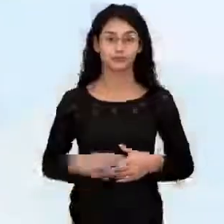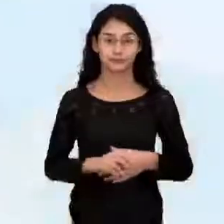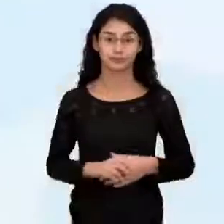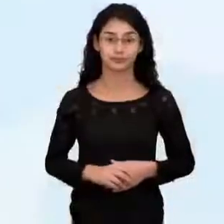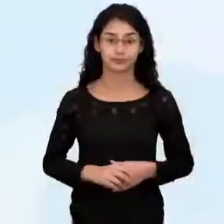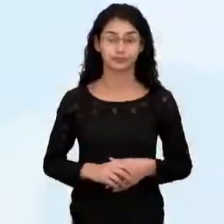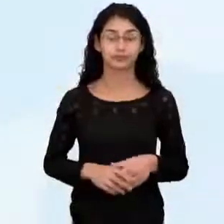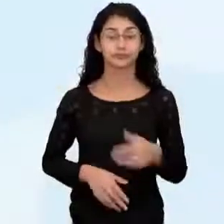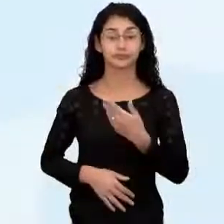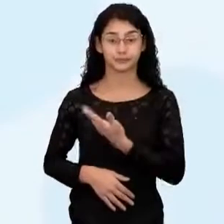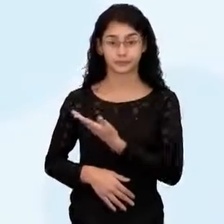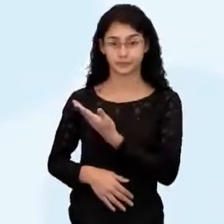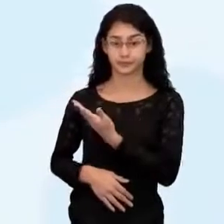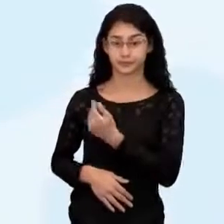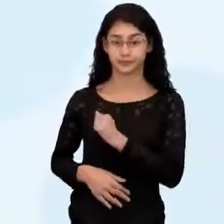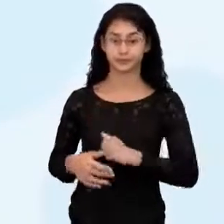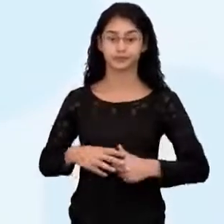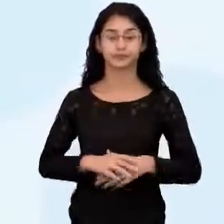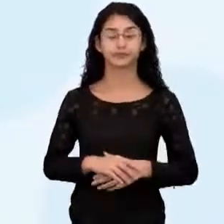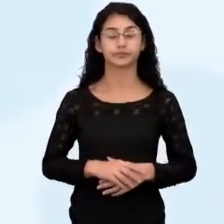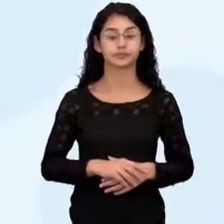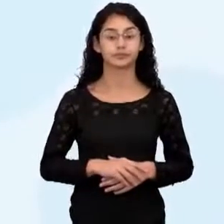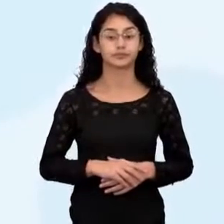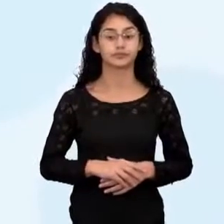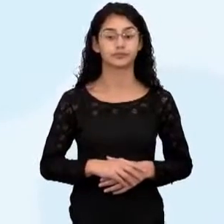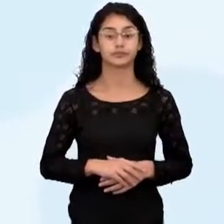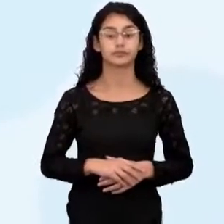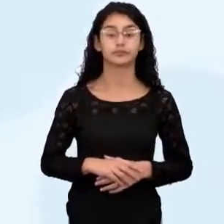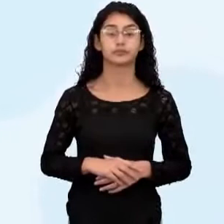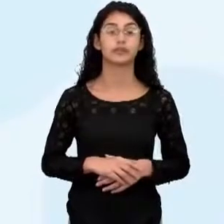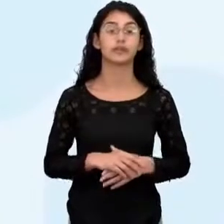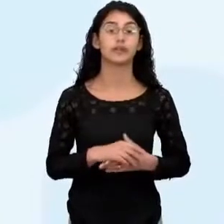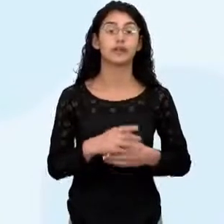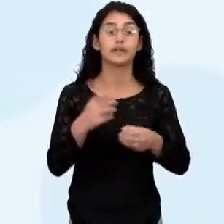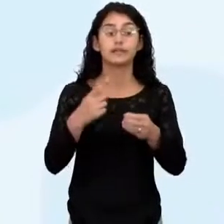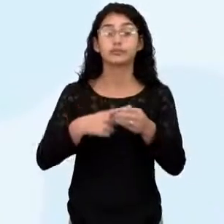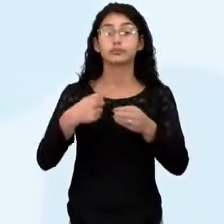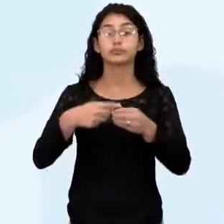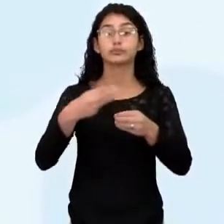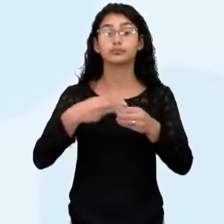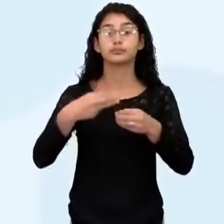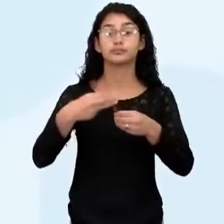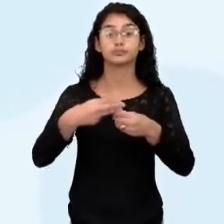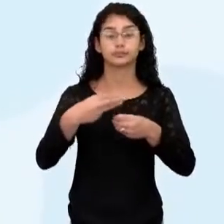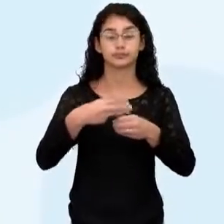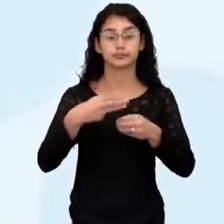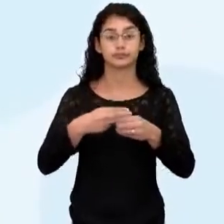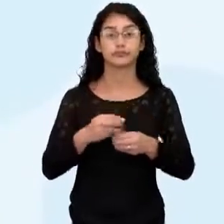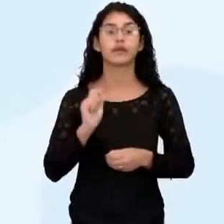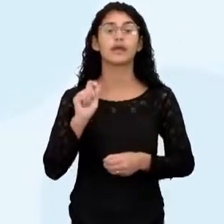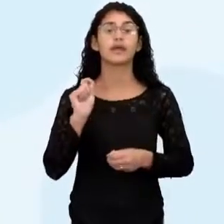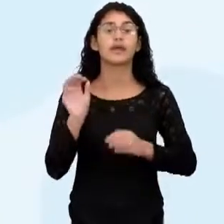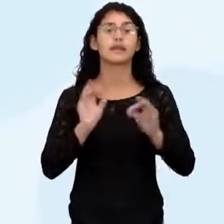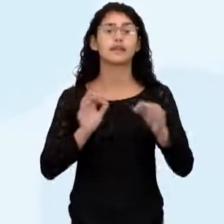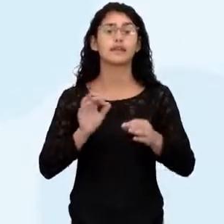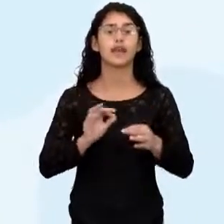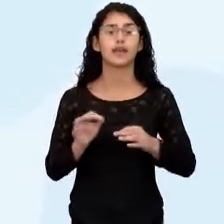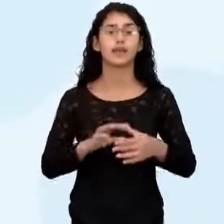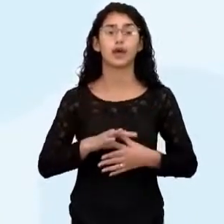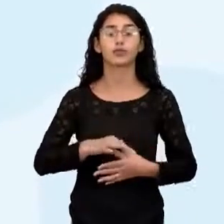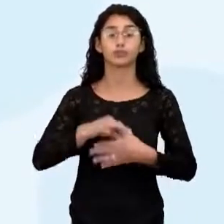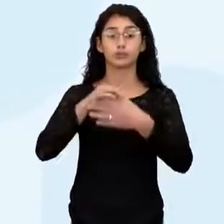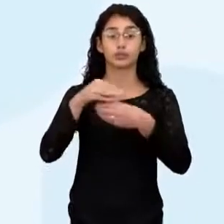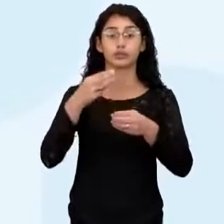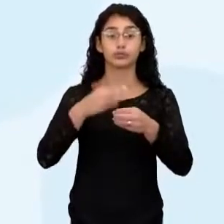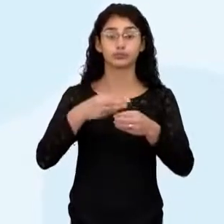lá na tela para vocês, olha lá. E nos municípios, quem são os líderes do